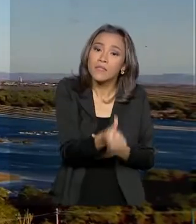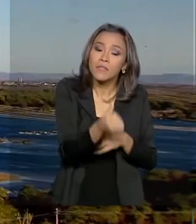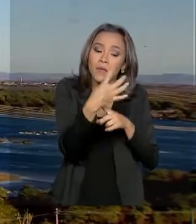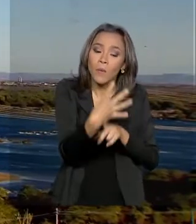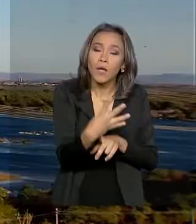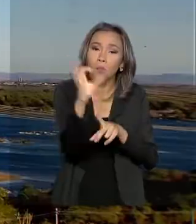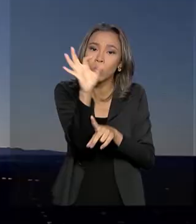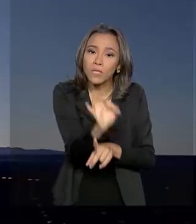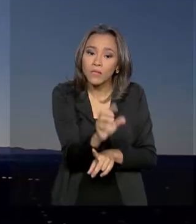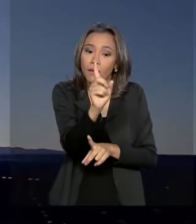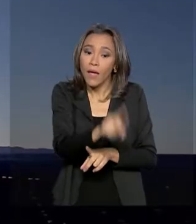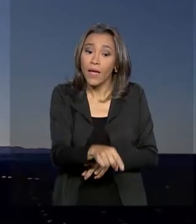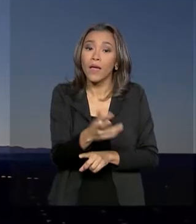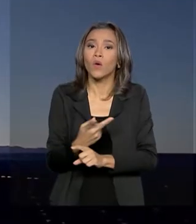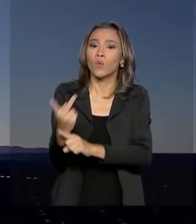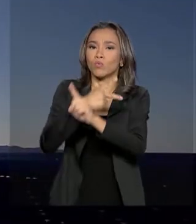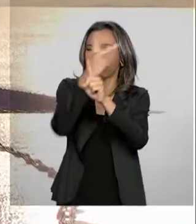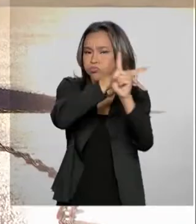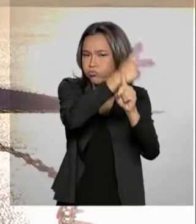vem de fontes renováveis.